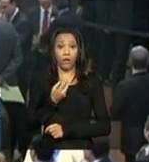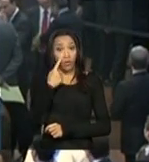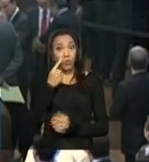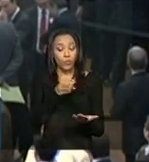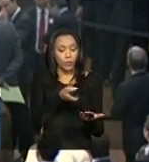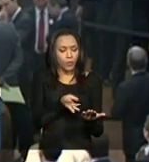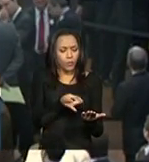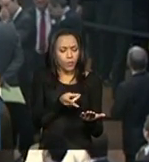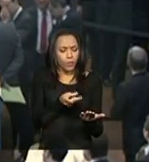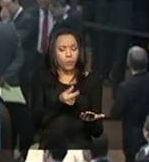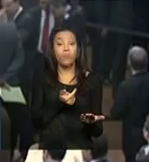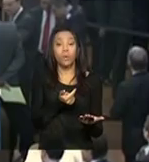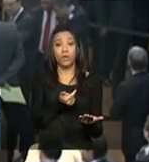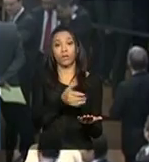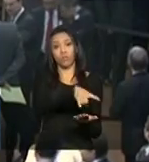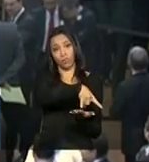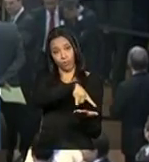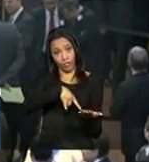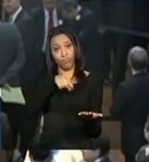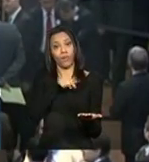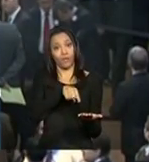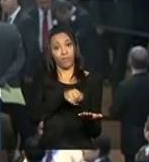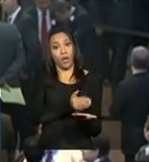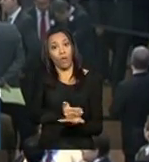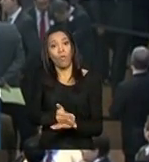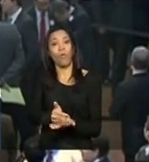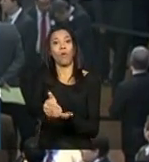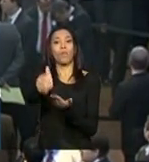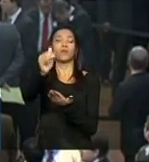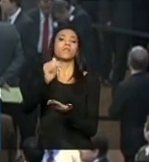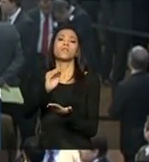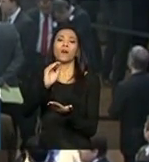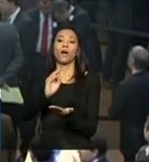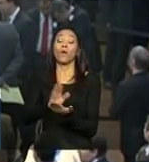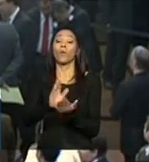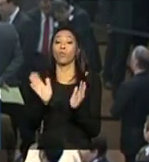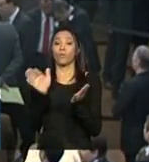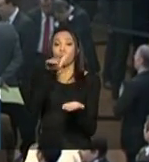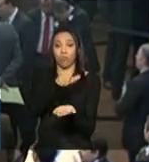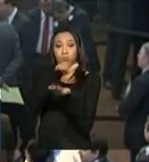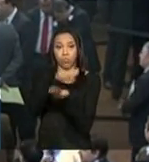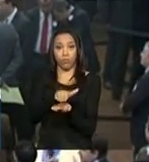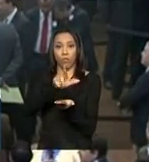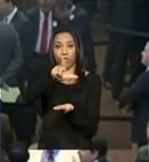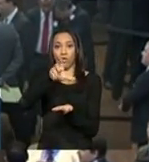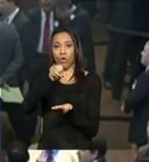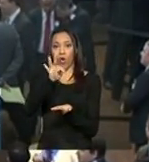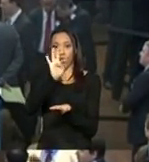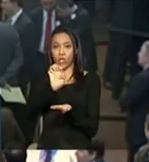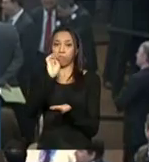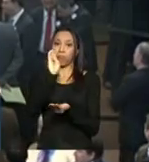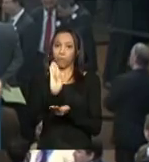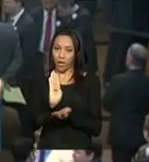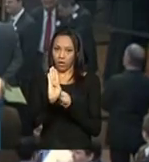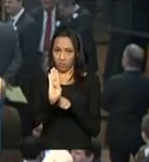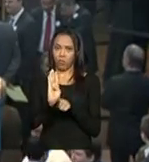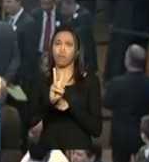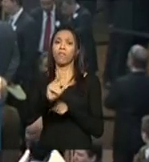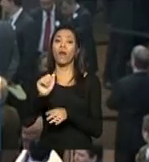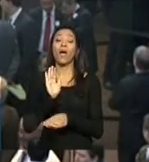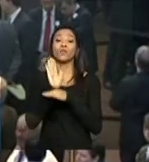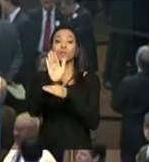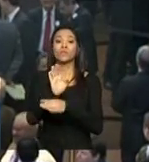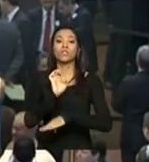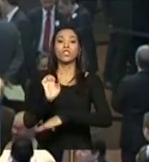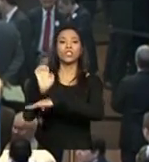conferidos os documentos para o leilão do lote B. O lote B vai contemplar o estado do